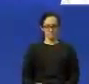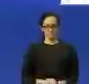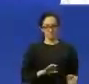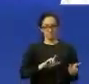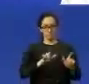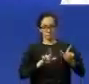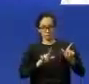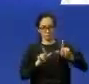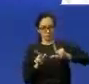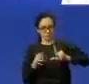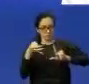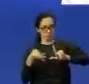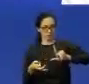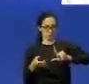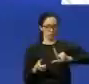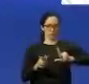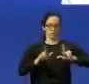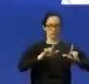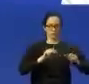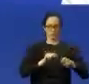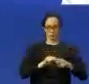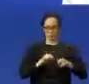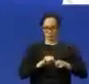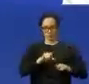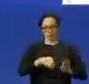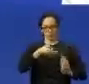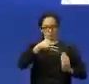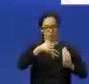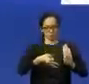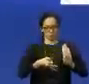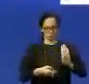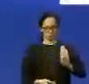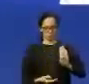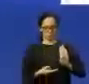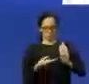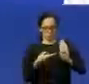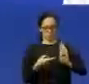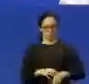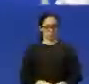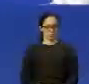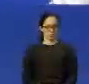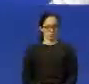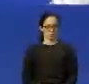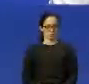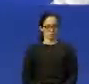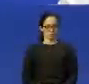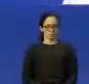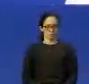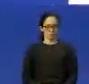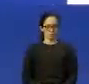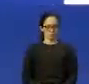seria 225, né? Então, no caso aí, a alternativa B para a questão número 150, ok?